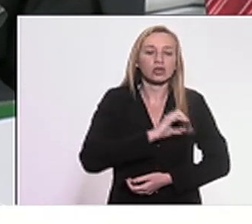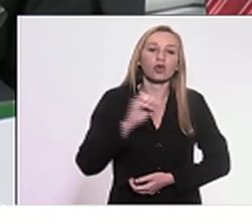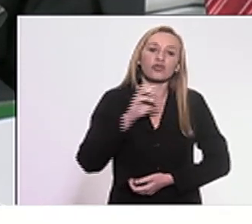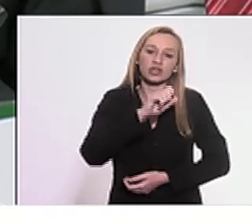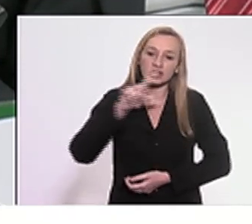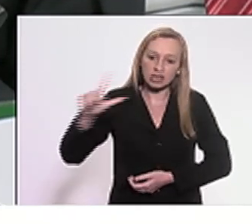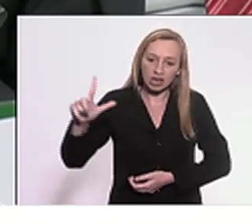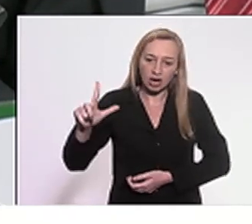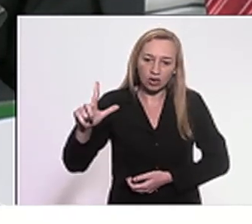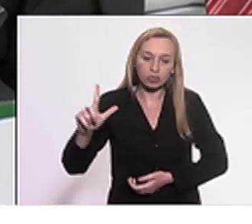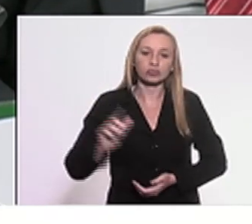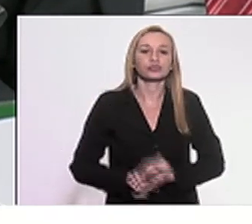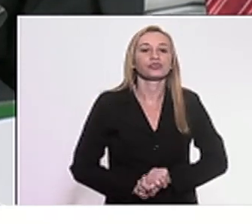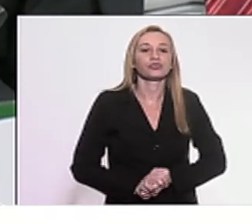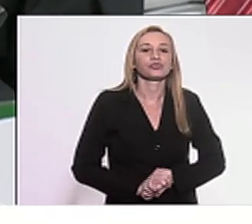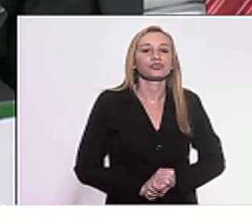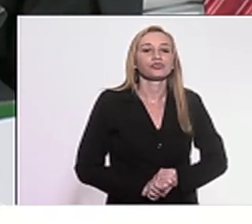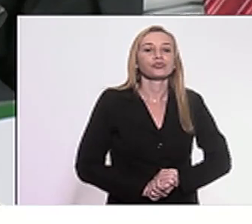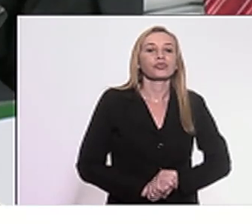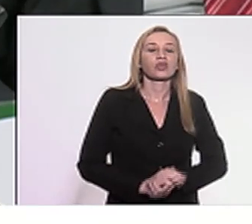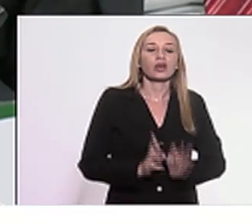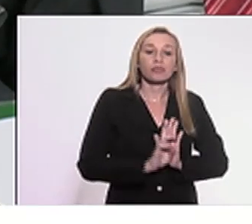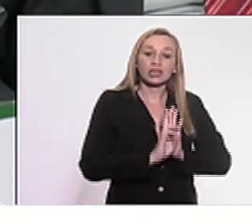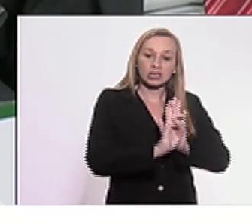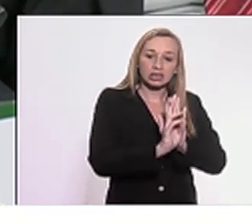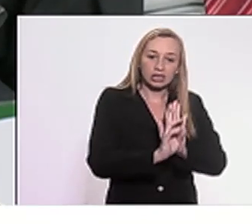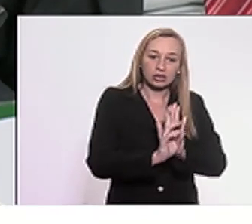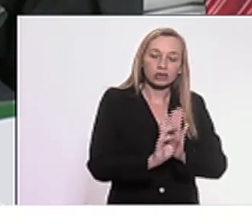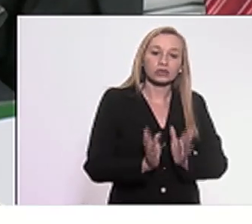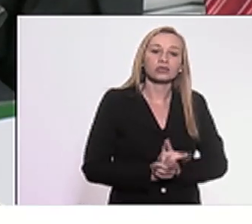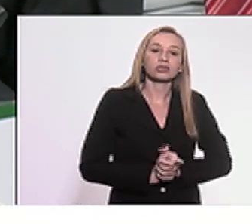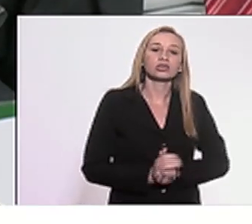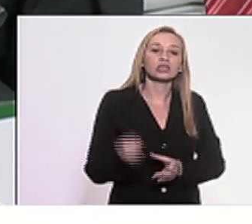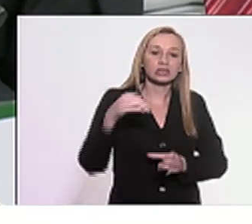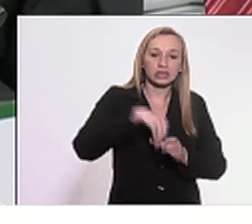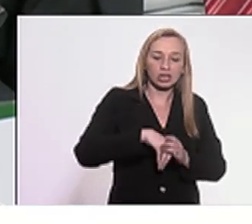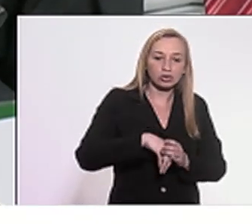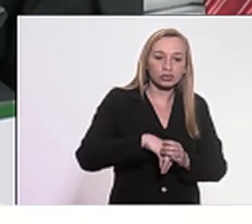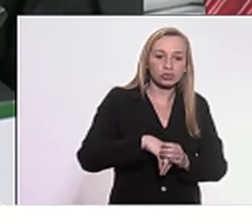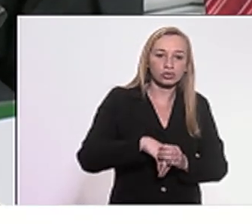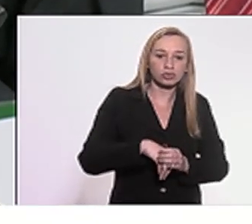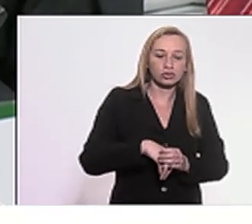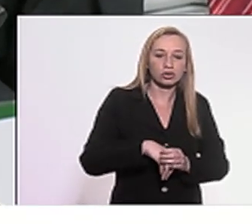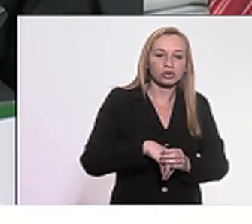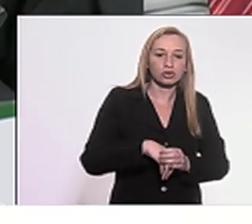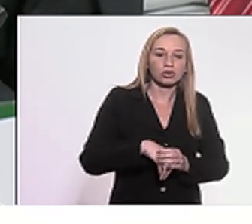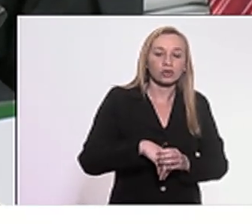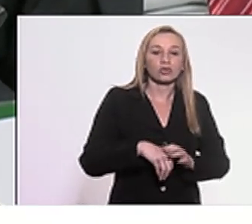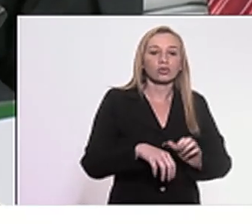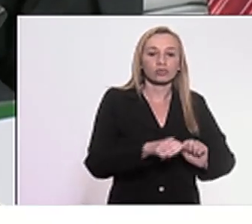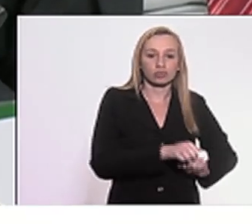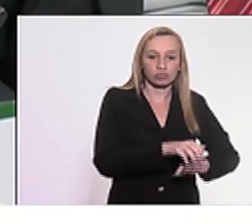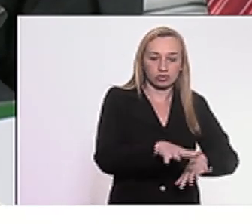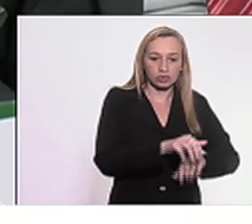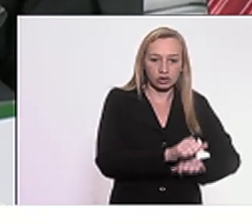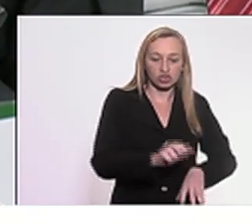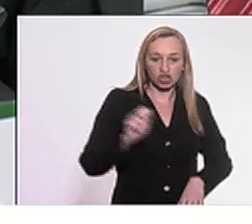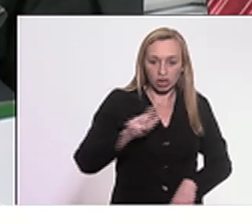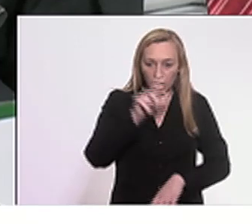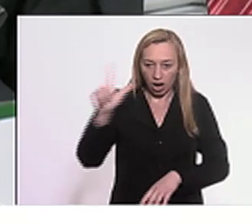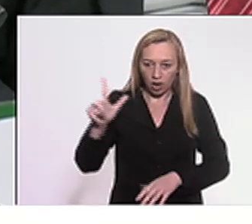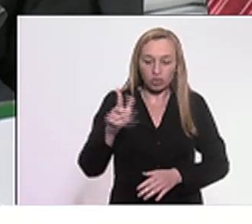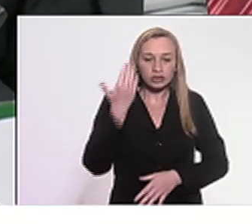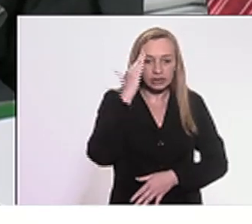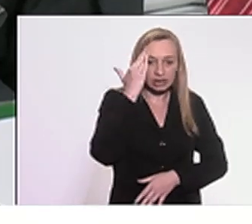praças da corporação, representando as unidades dentro do quartel-general, para entender e tratar esse